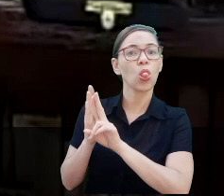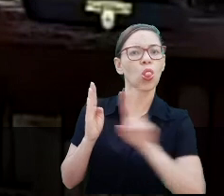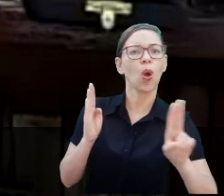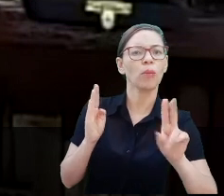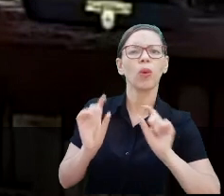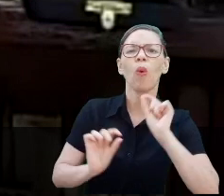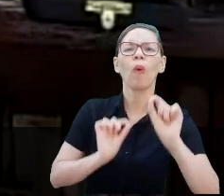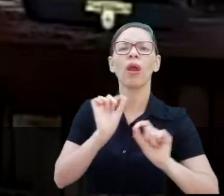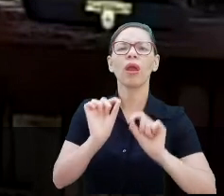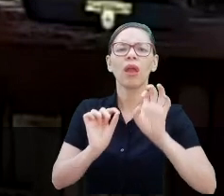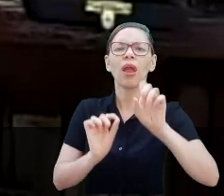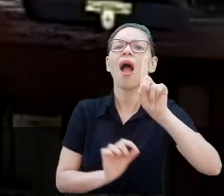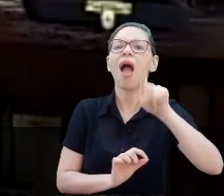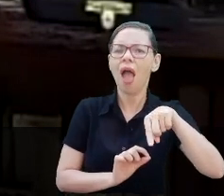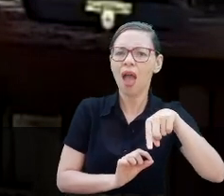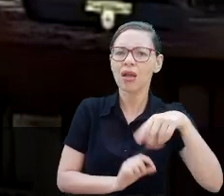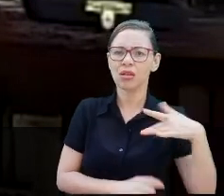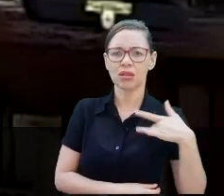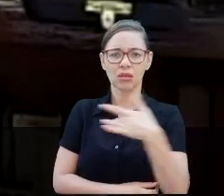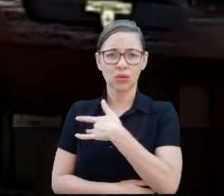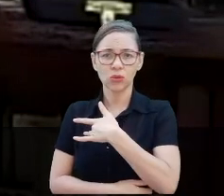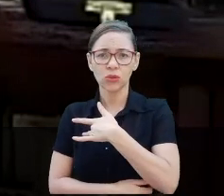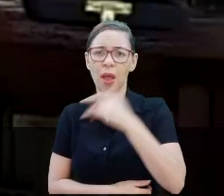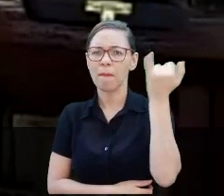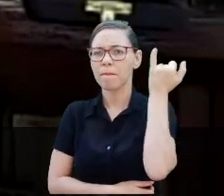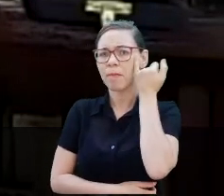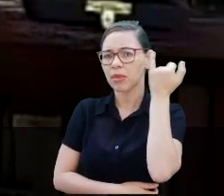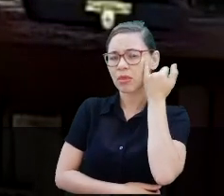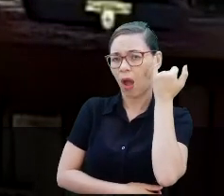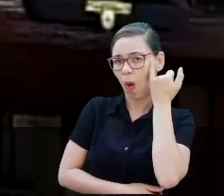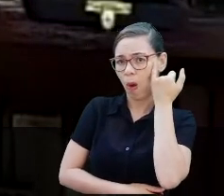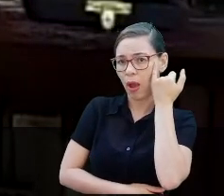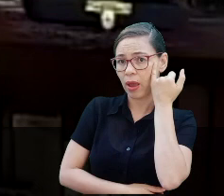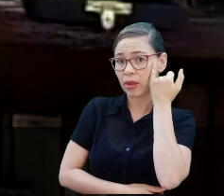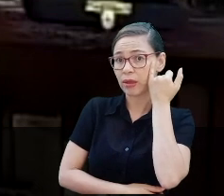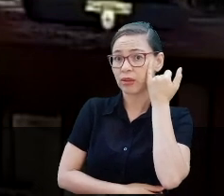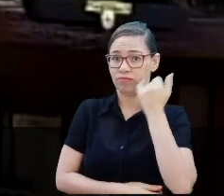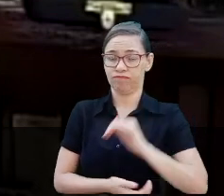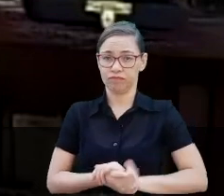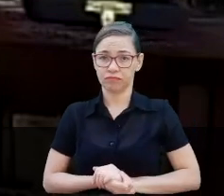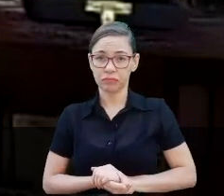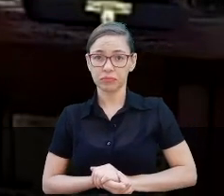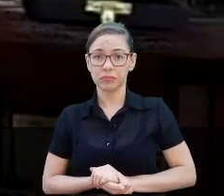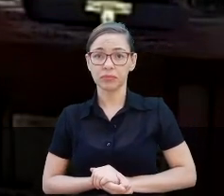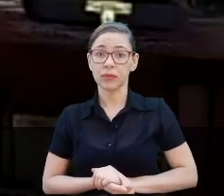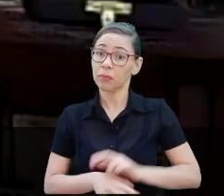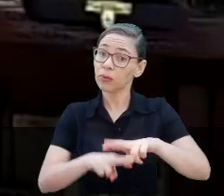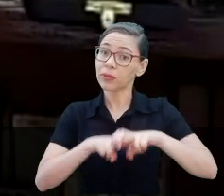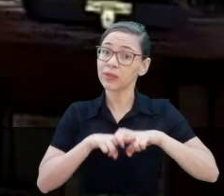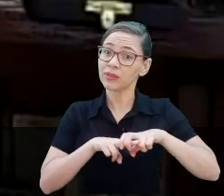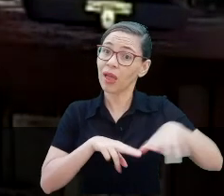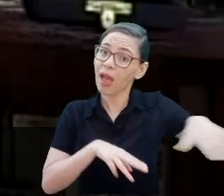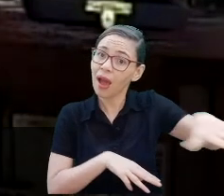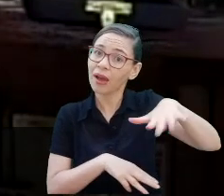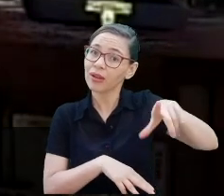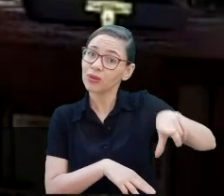sobre a relação entre saúde mental e trabalho, já que o meu foco como psicóloga, minha formação foi mais na direção da